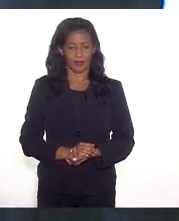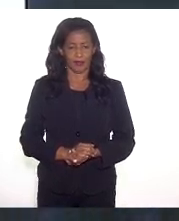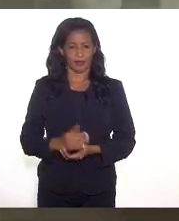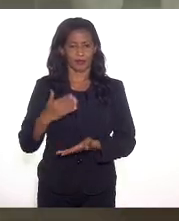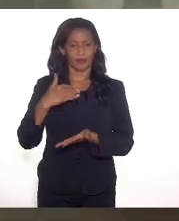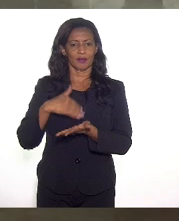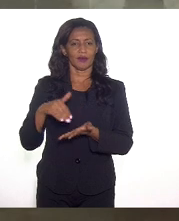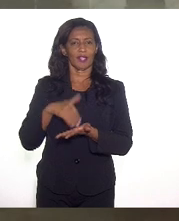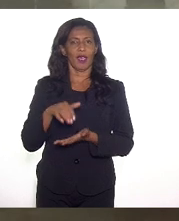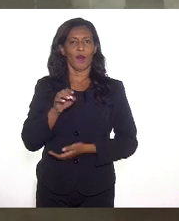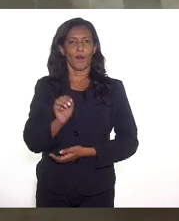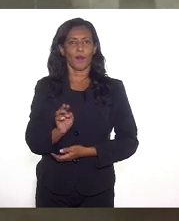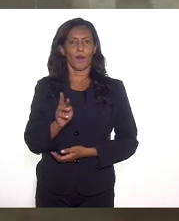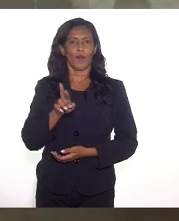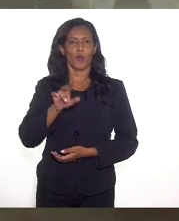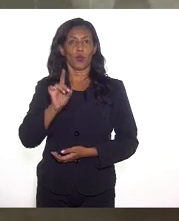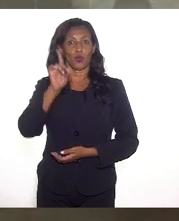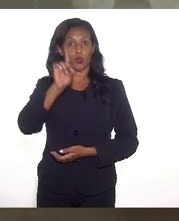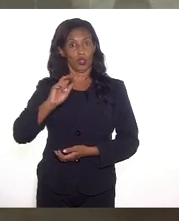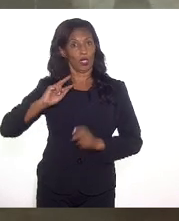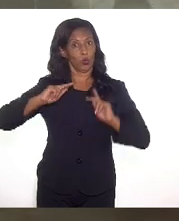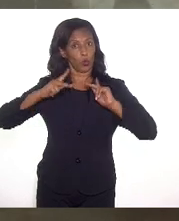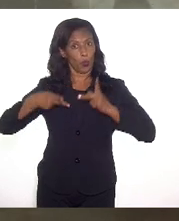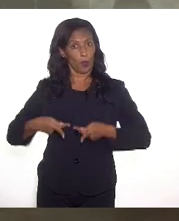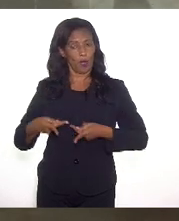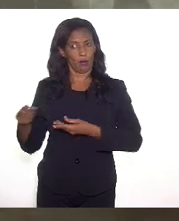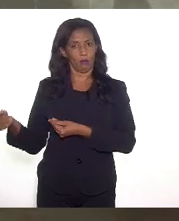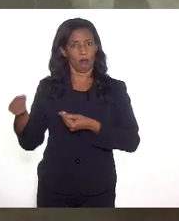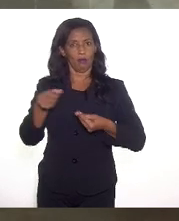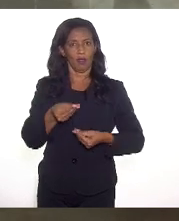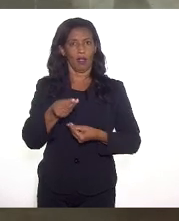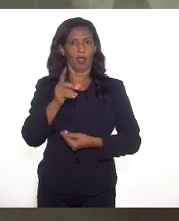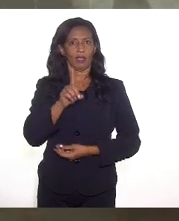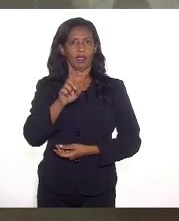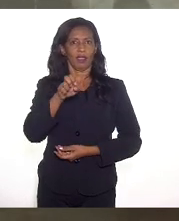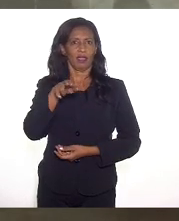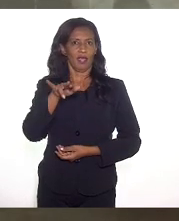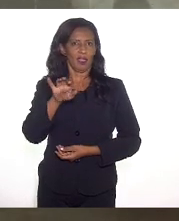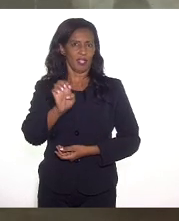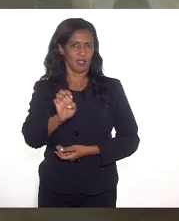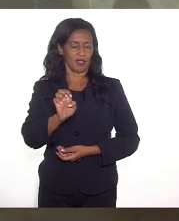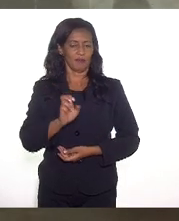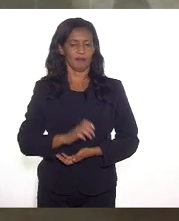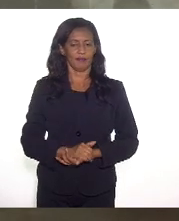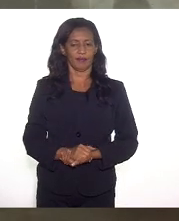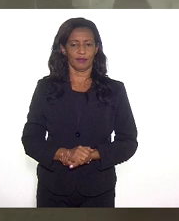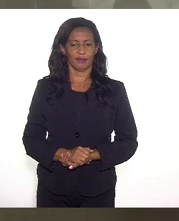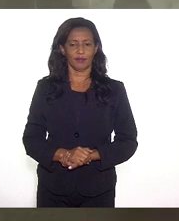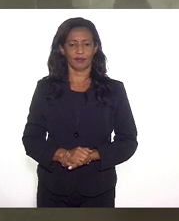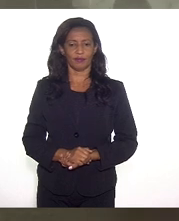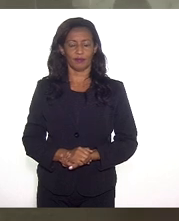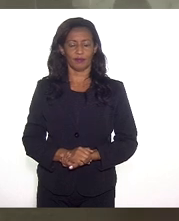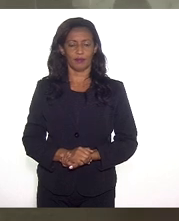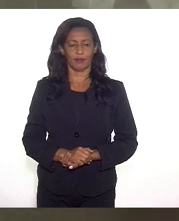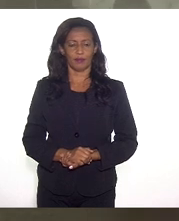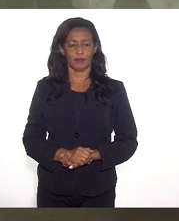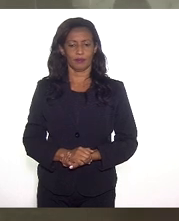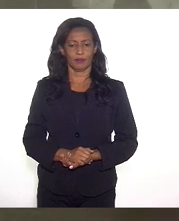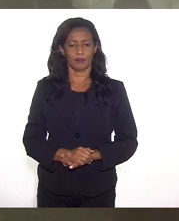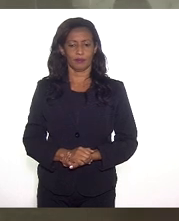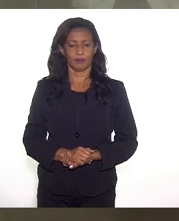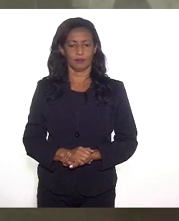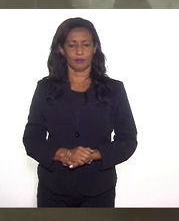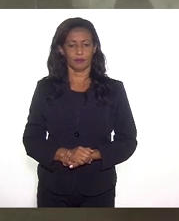Secretário Bruno Dauari, Direitos Humanos, entregará a Denise Soares de Souza. Vou trazer o outro.